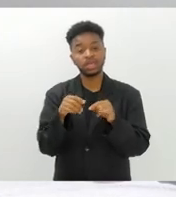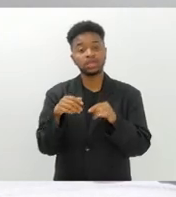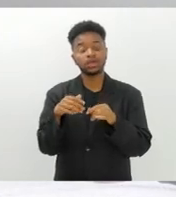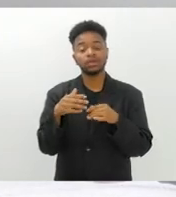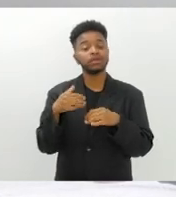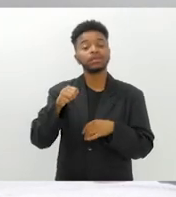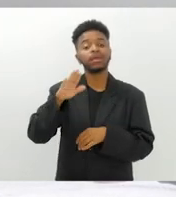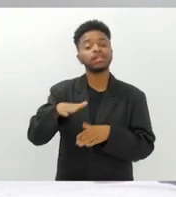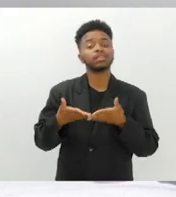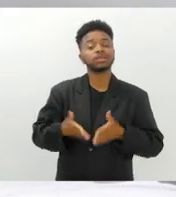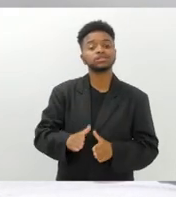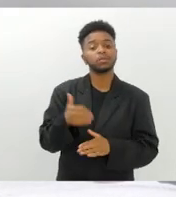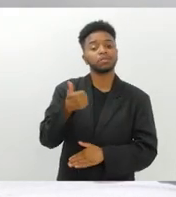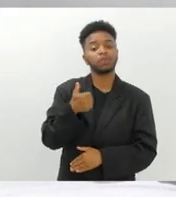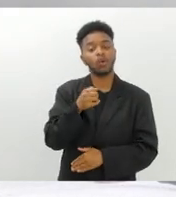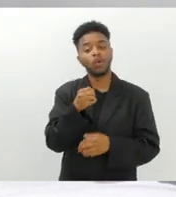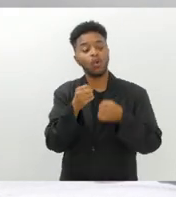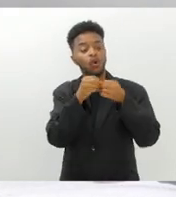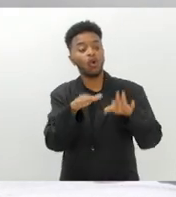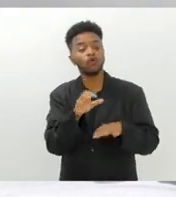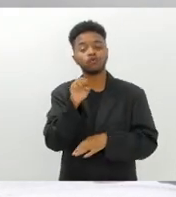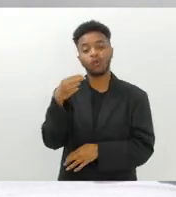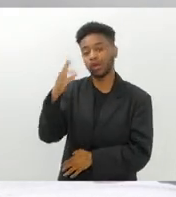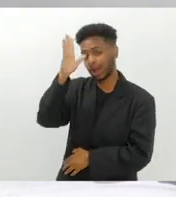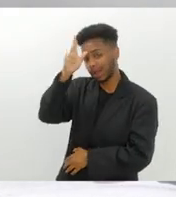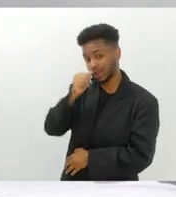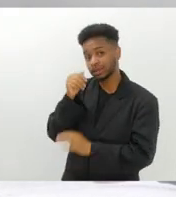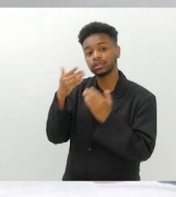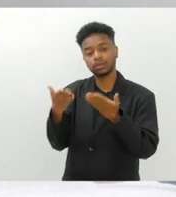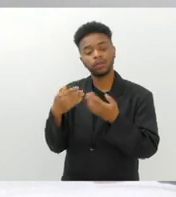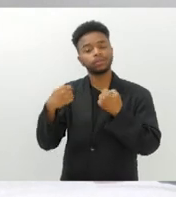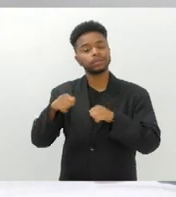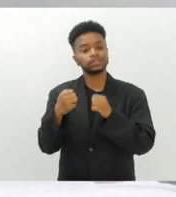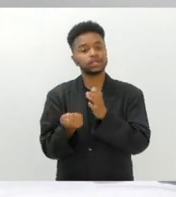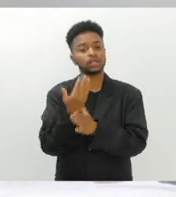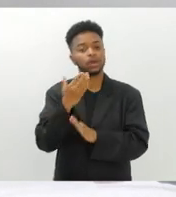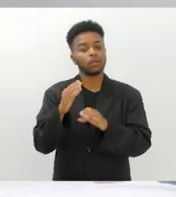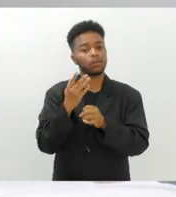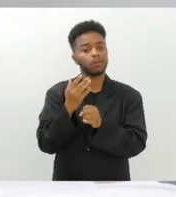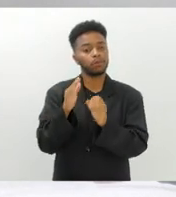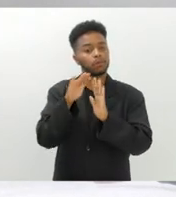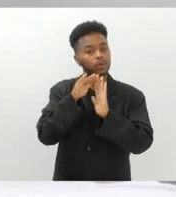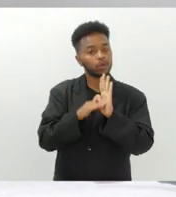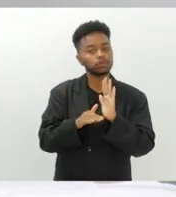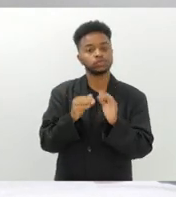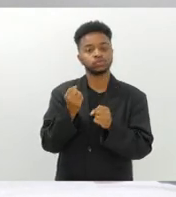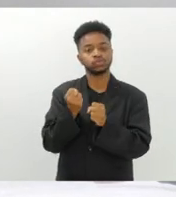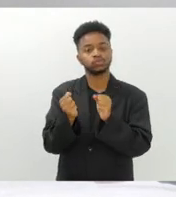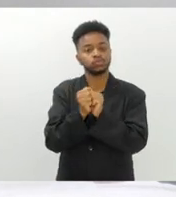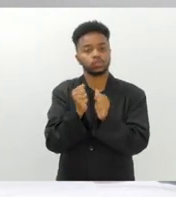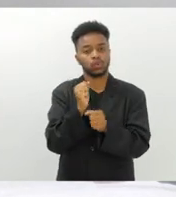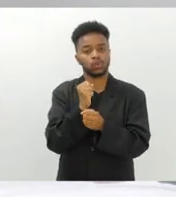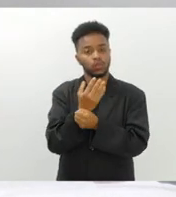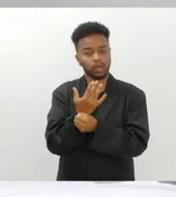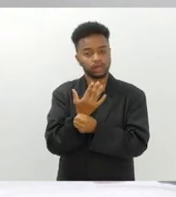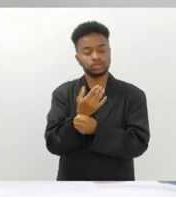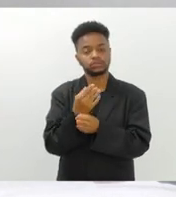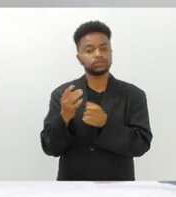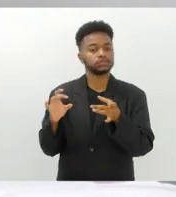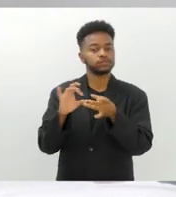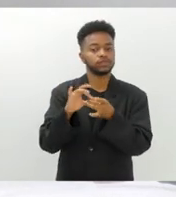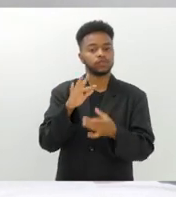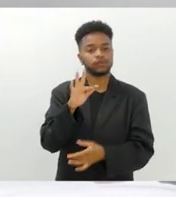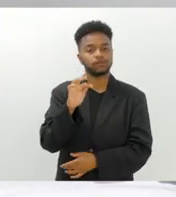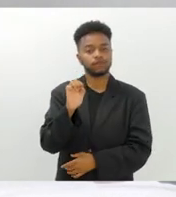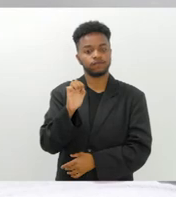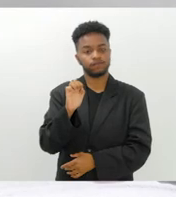né? Então, a gente teve que fazer com a UERJ esse programa, a gente colocou recursos do FECAM importantes e formamos,